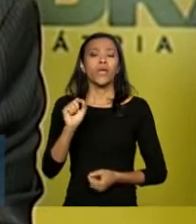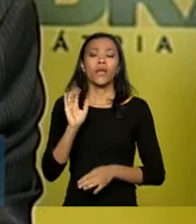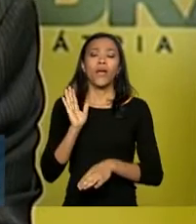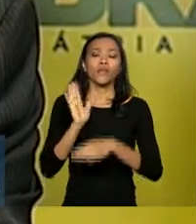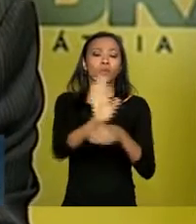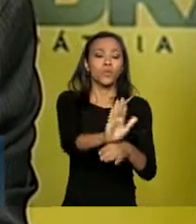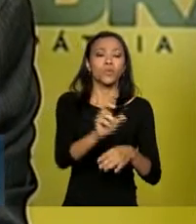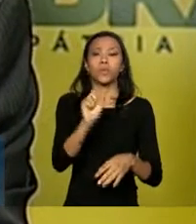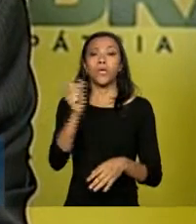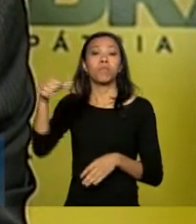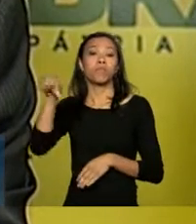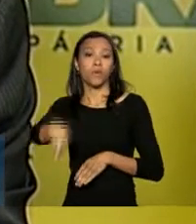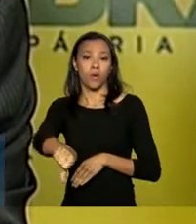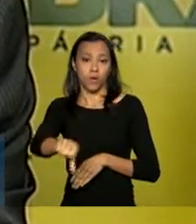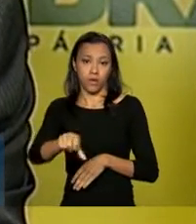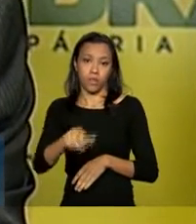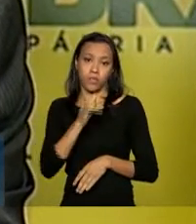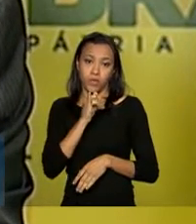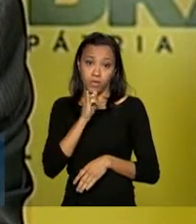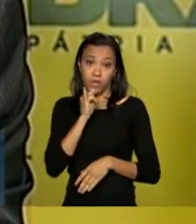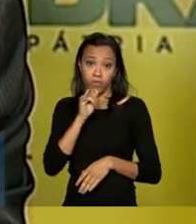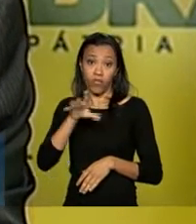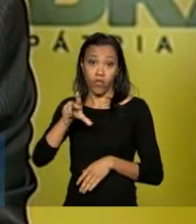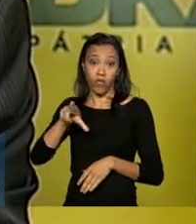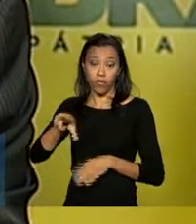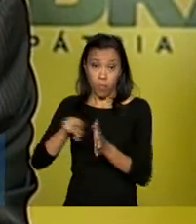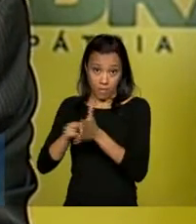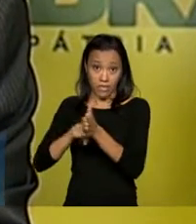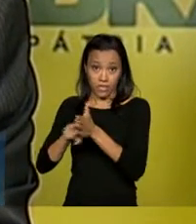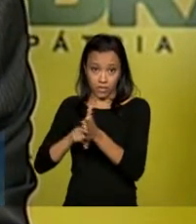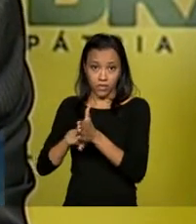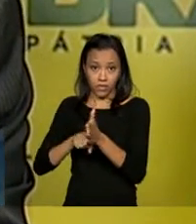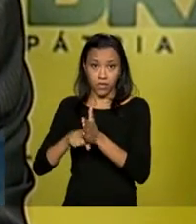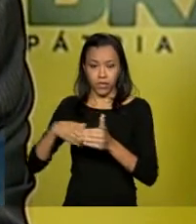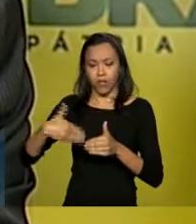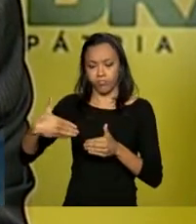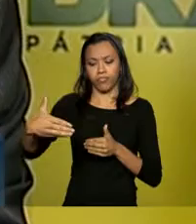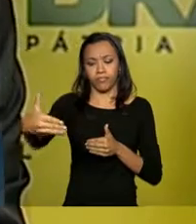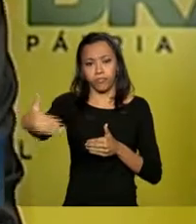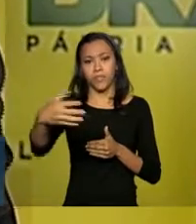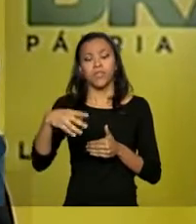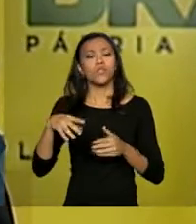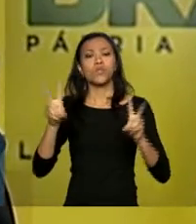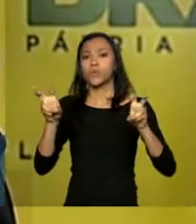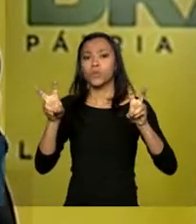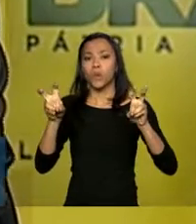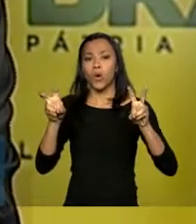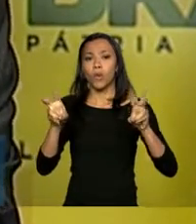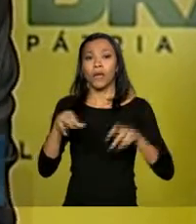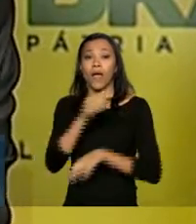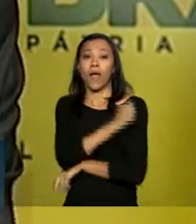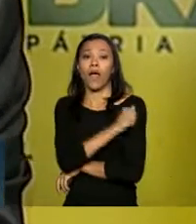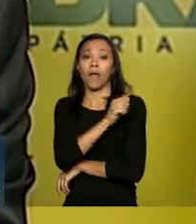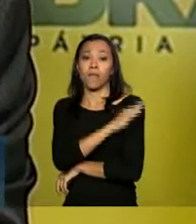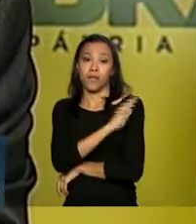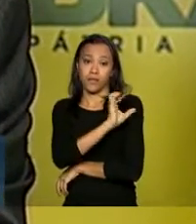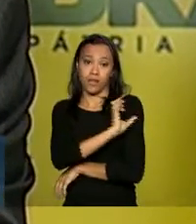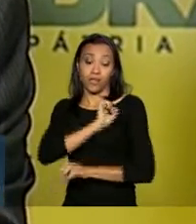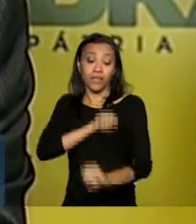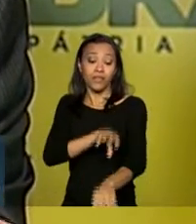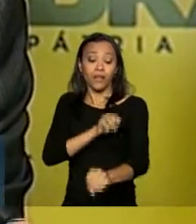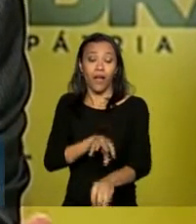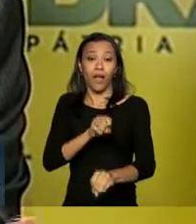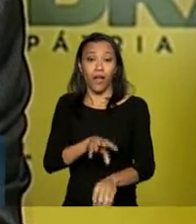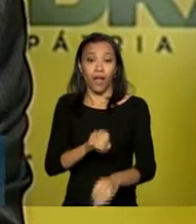o que é pior. Eu vou pegar um caso, numa pesquisa que ainda está em andamento, relativo à alfabetização que o presidente Chico fez. A cor